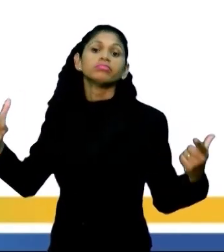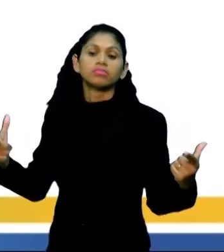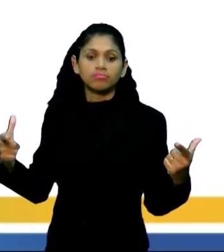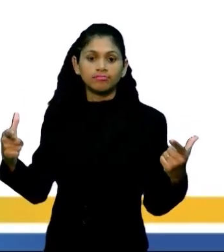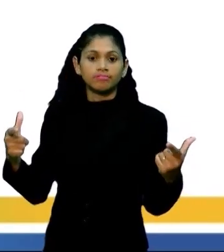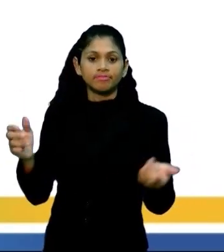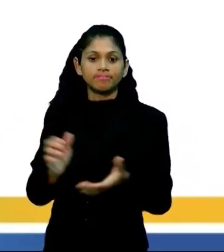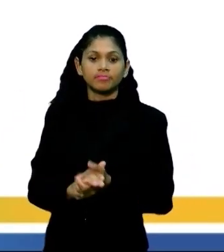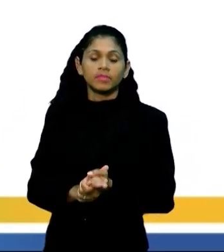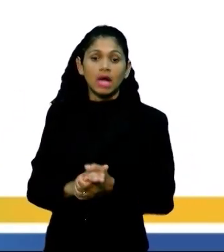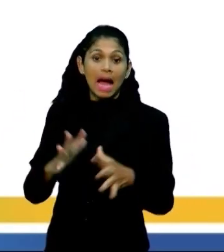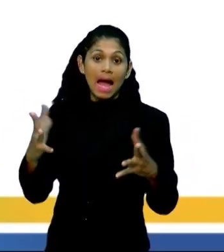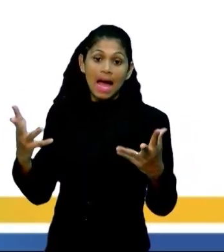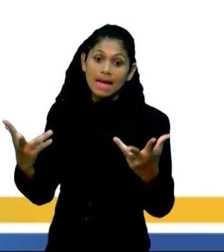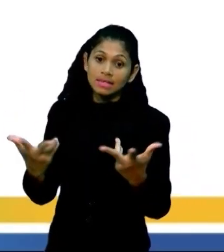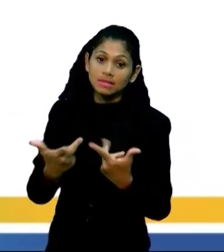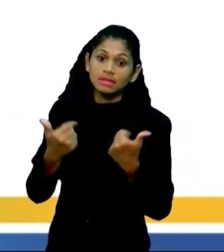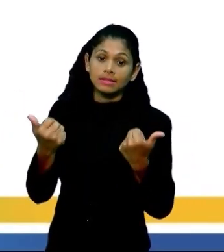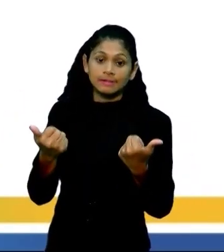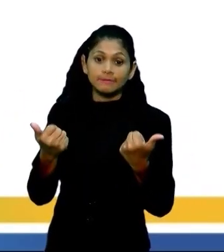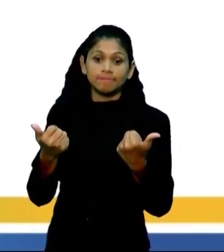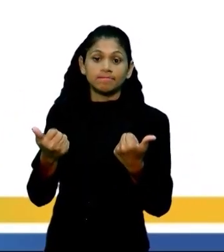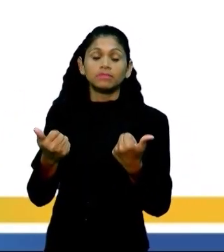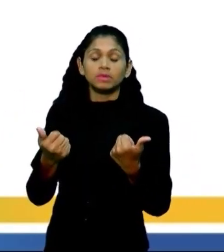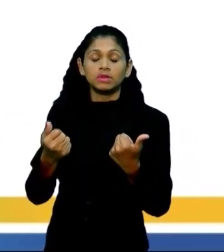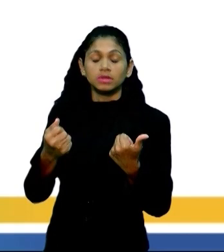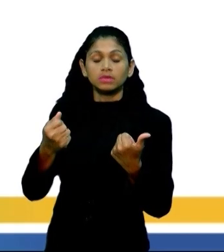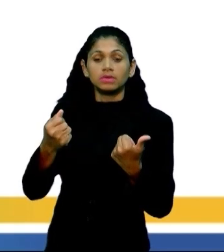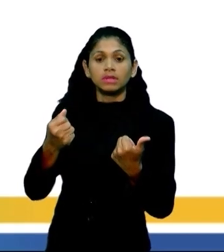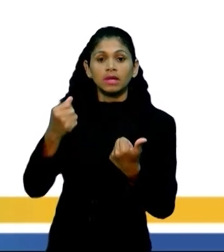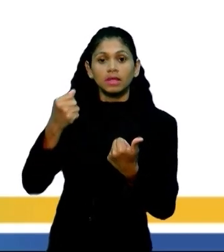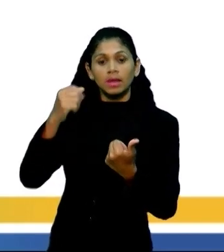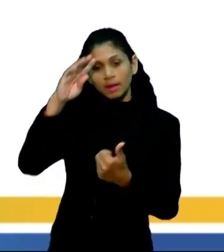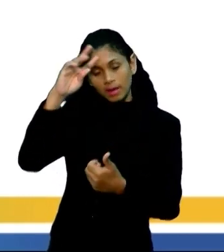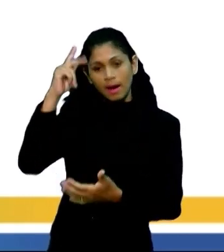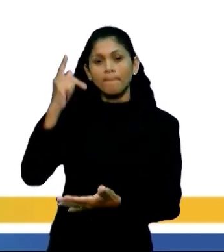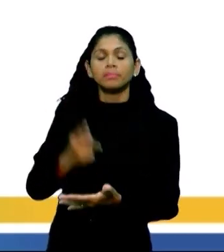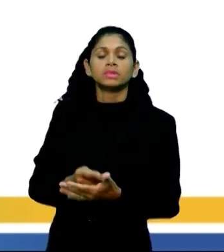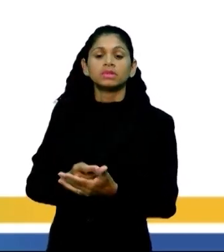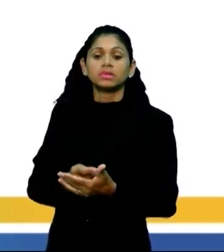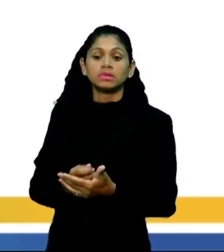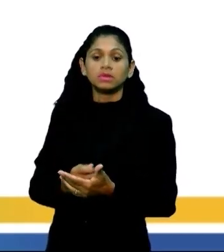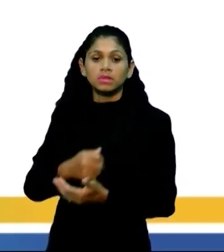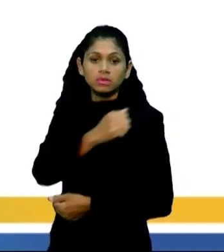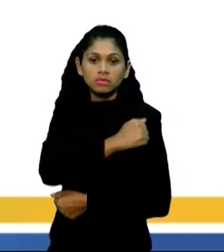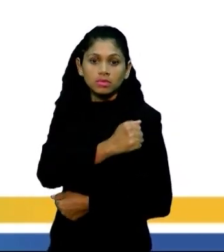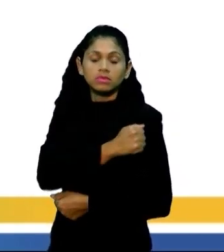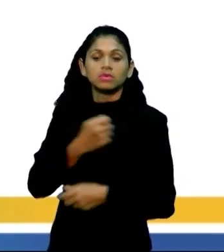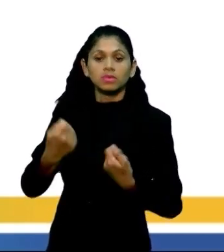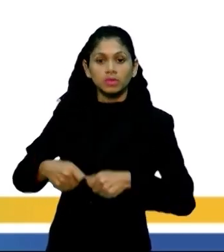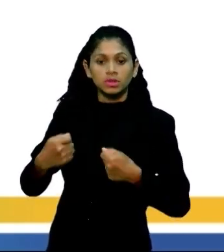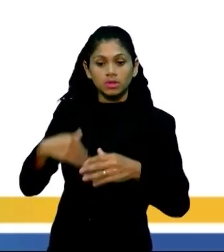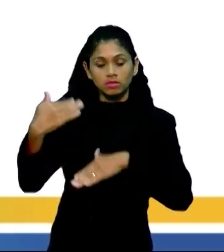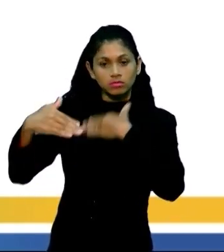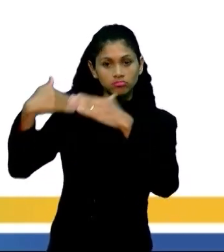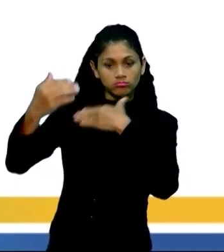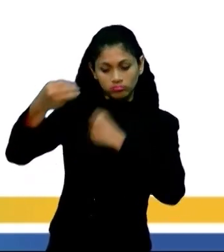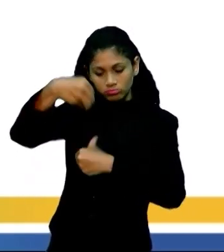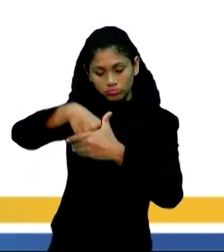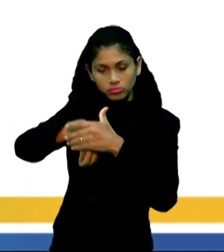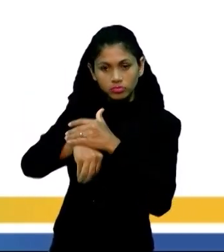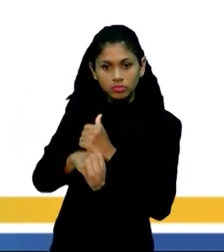a gente vai para as habilidades são capacidades específicas que o estudante precisa desenvolver dentro de cada